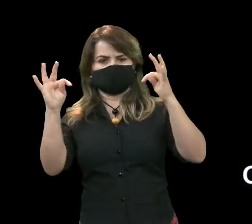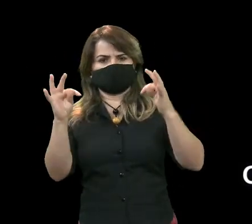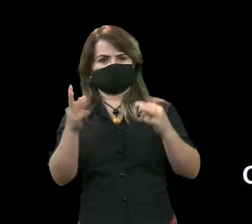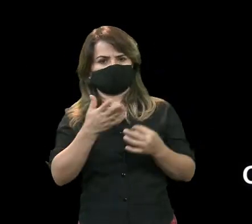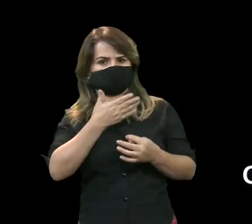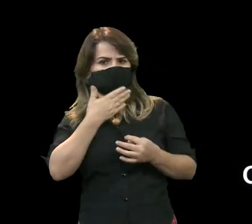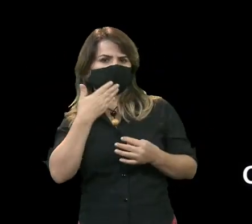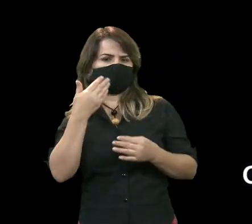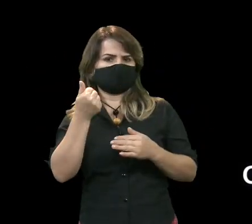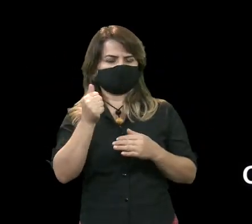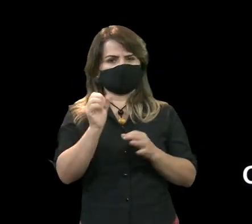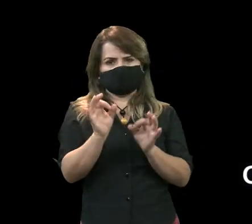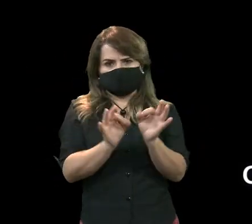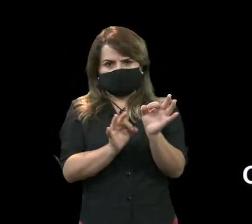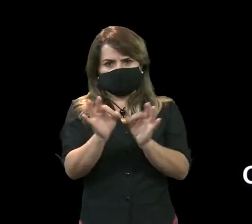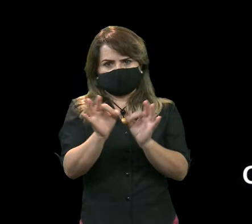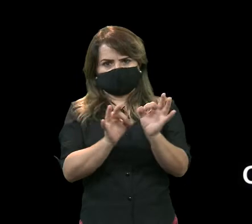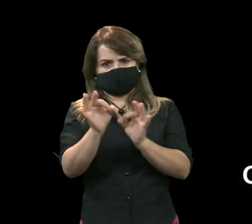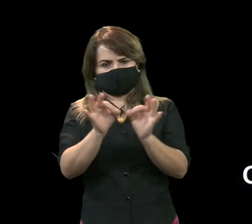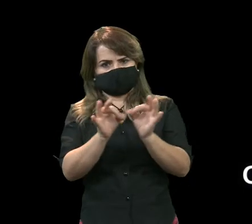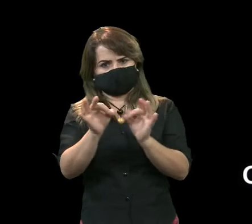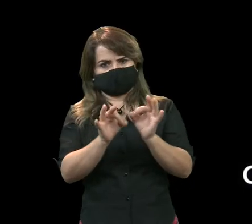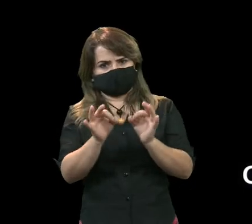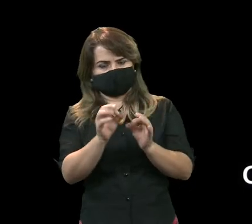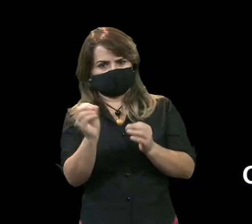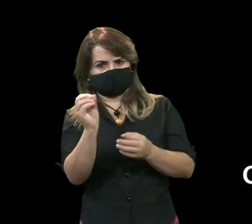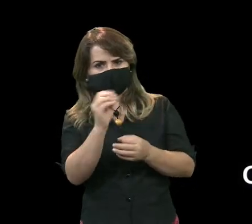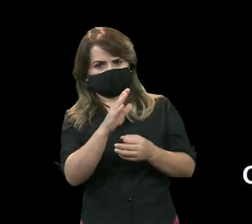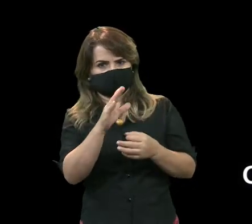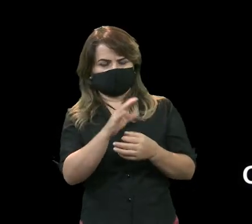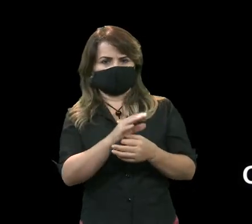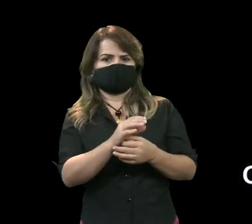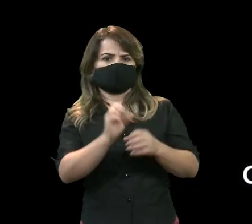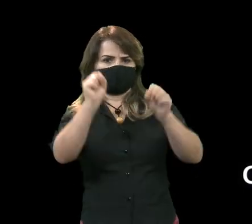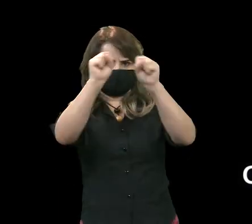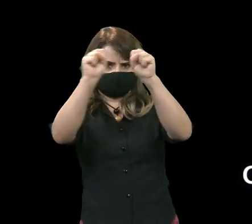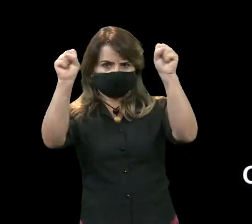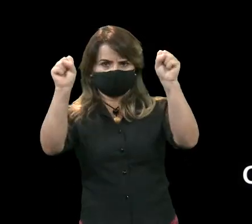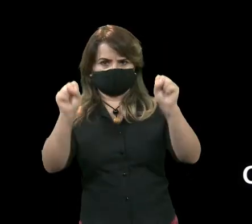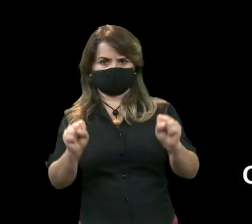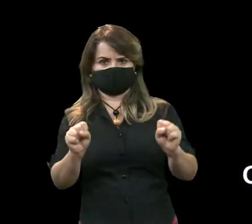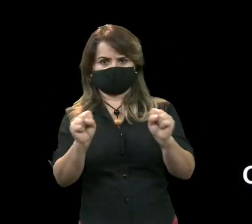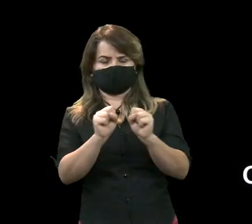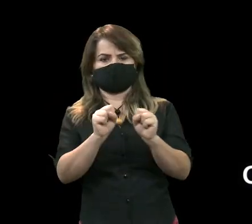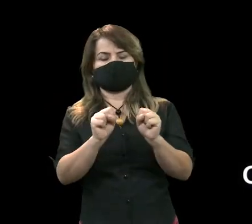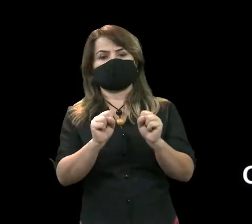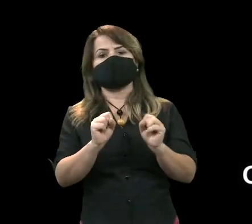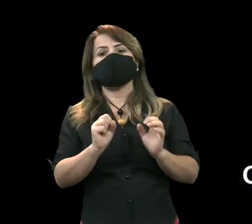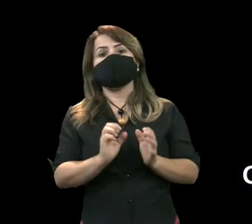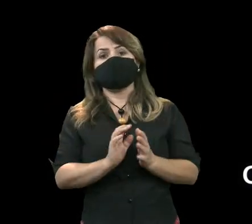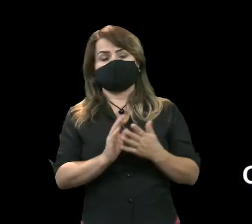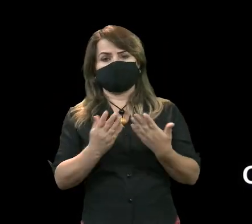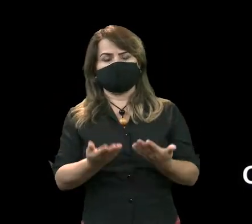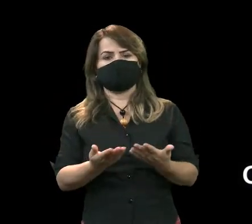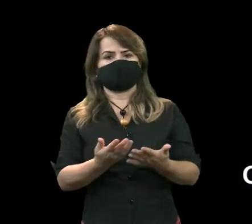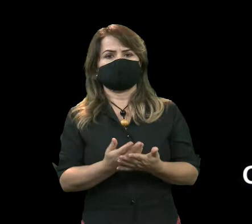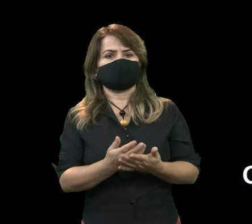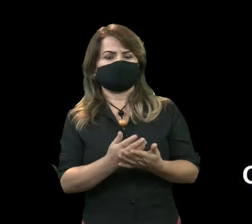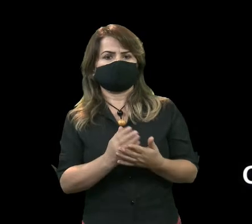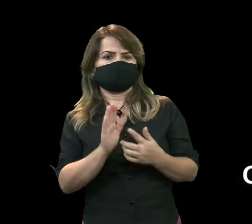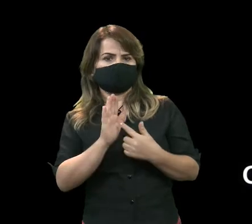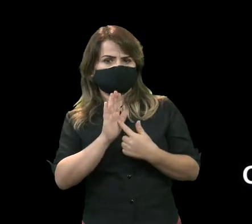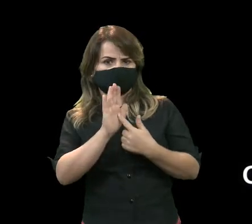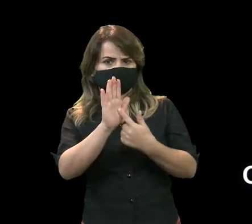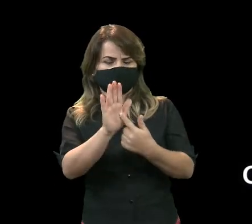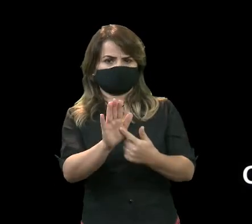vai reorganizar, remodelar consideravelmente o sistema. A interpretação que faço é que há uma intenção